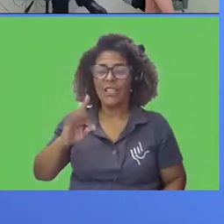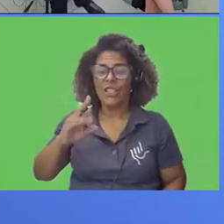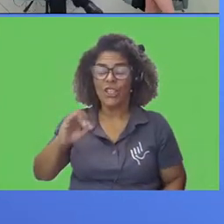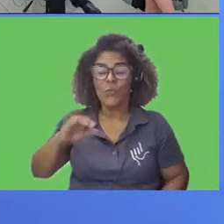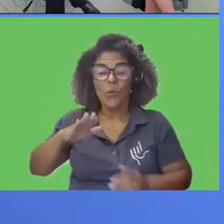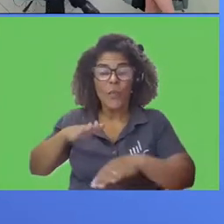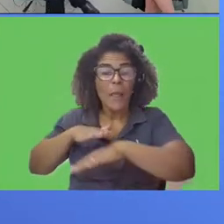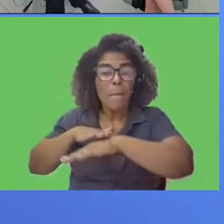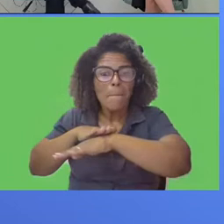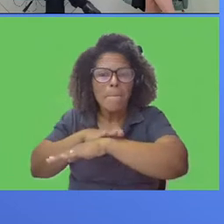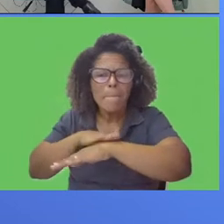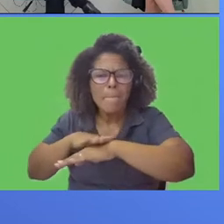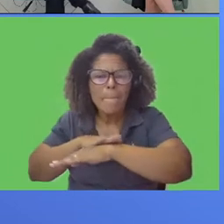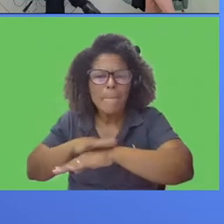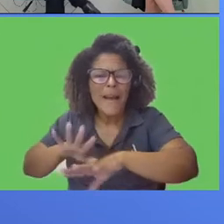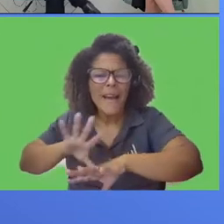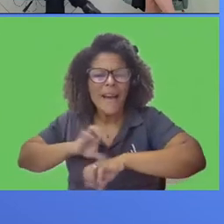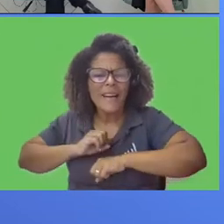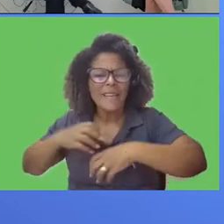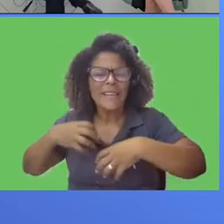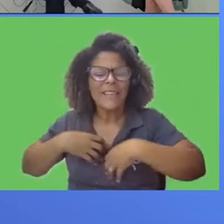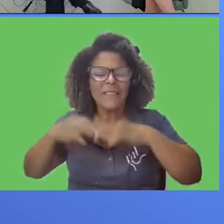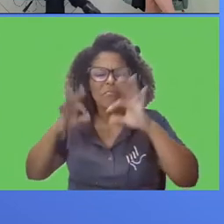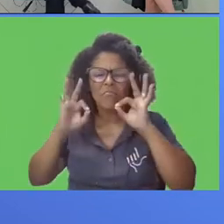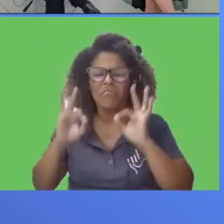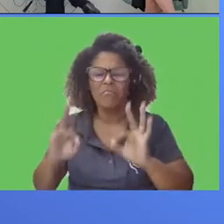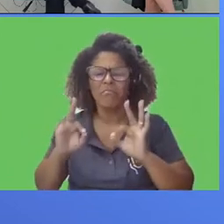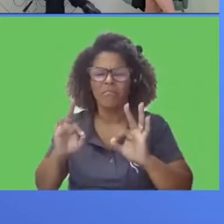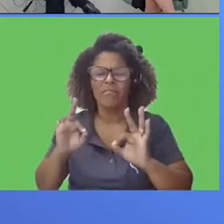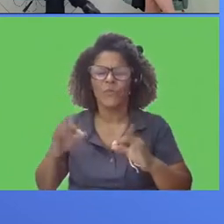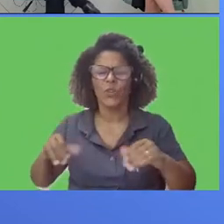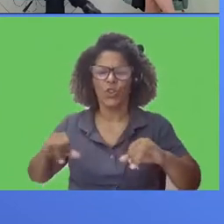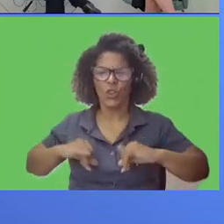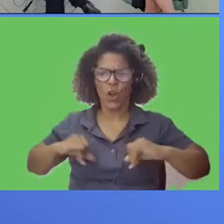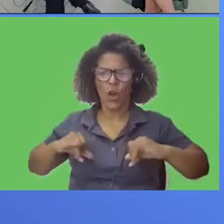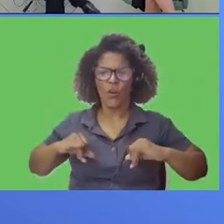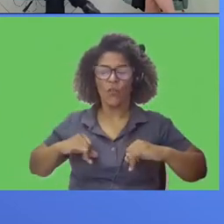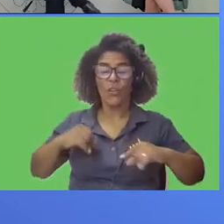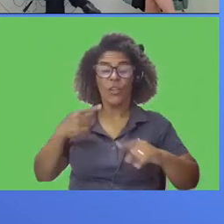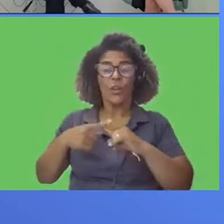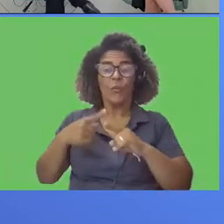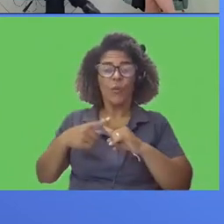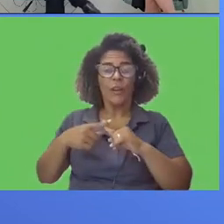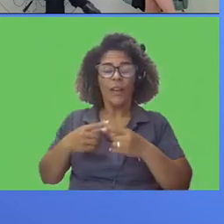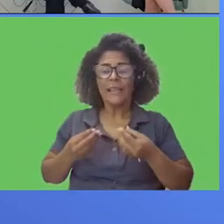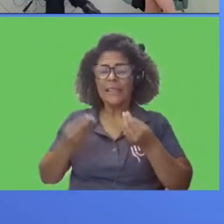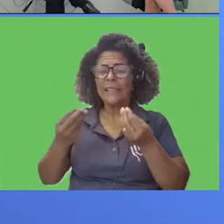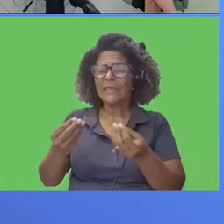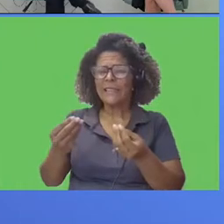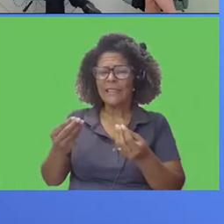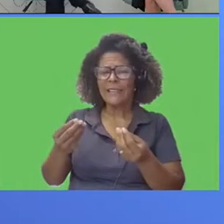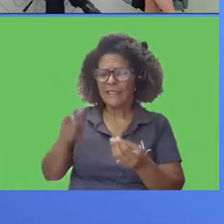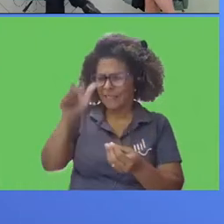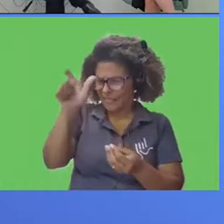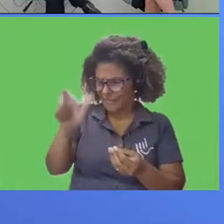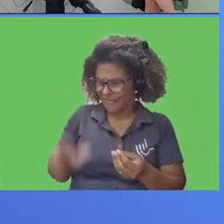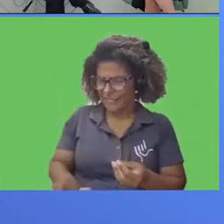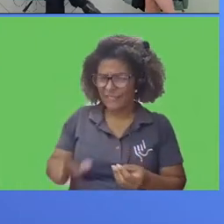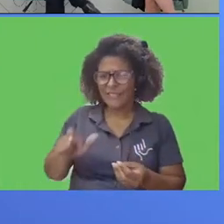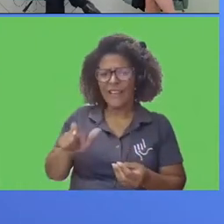sentido de uma inserção na sua própria condição de ser